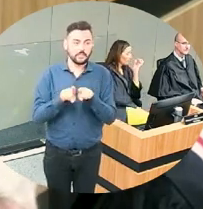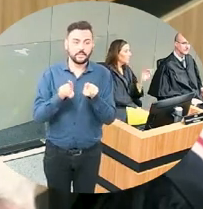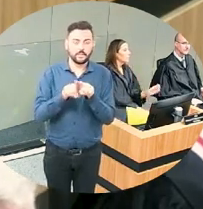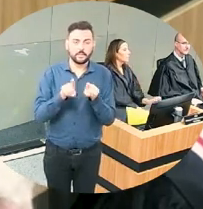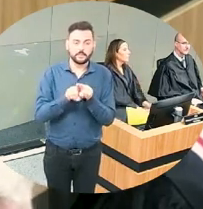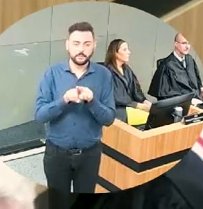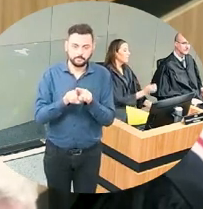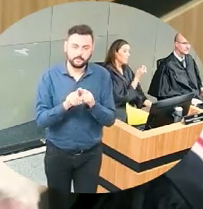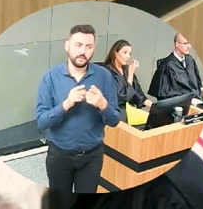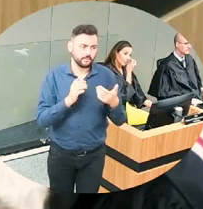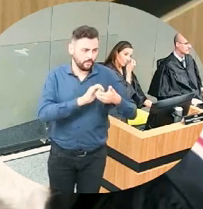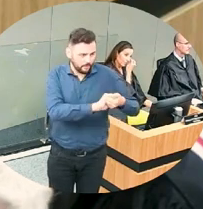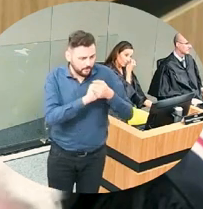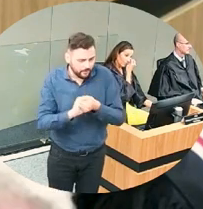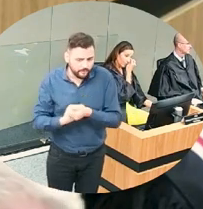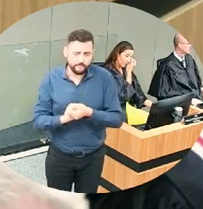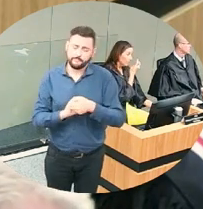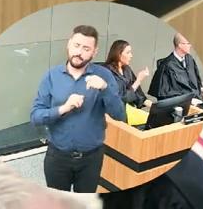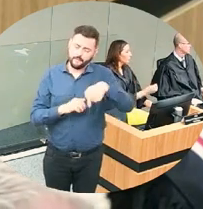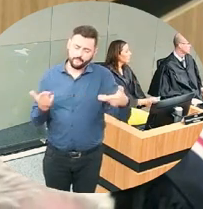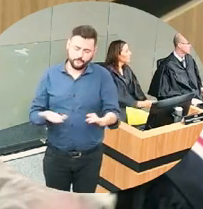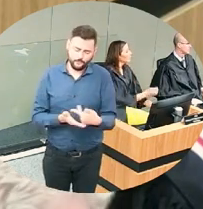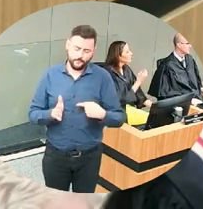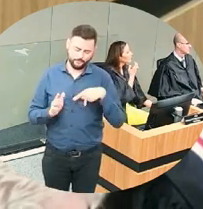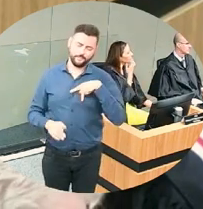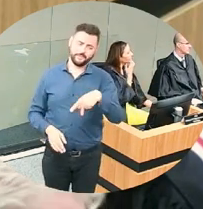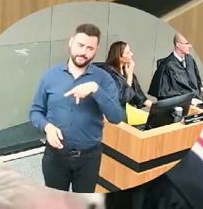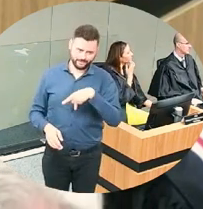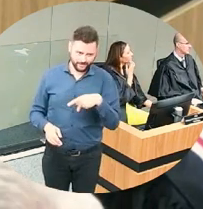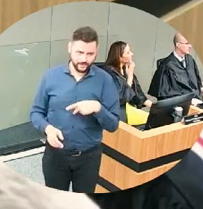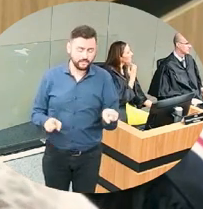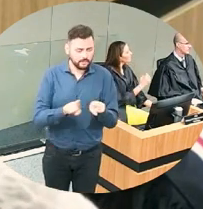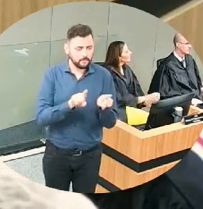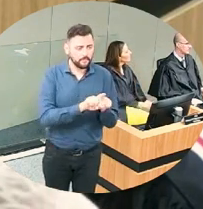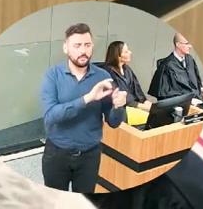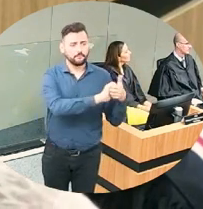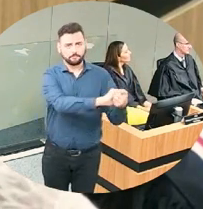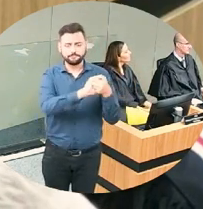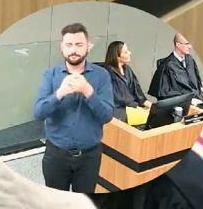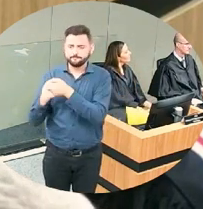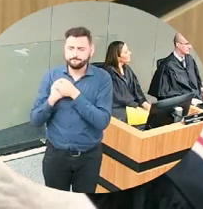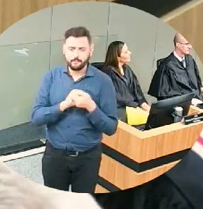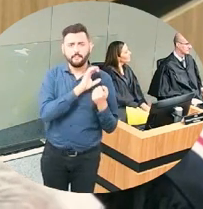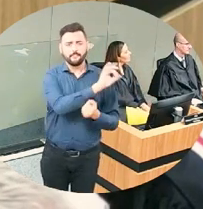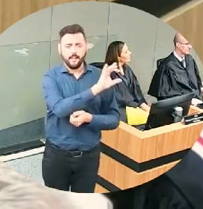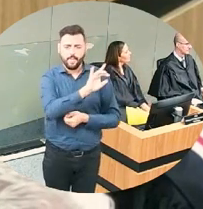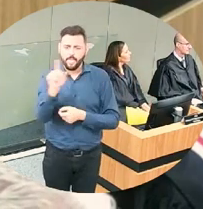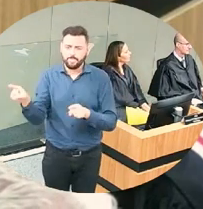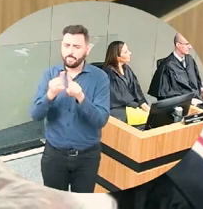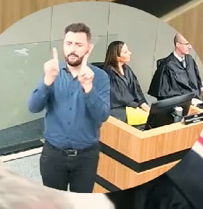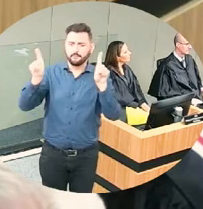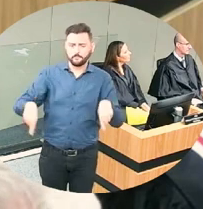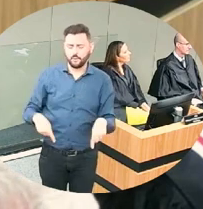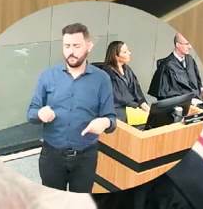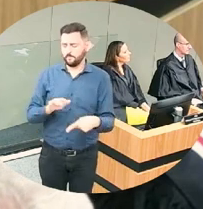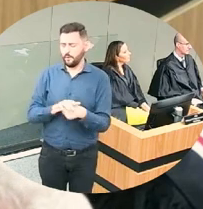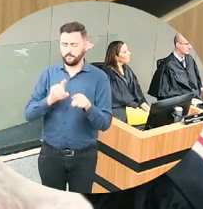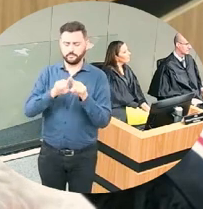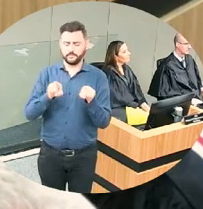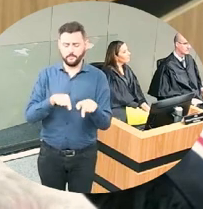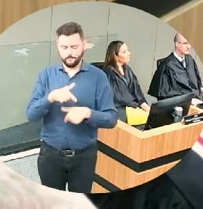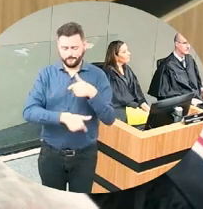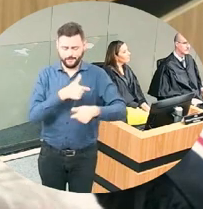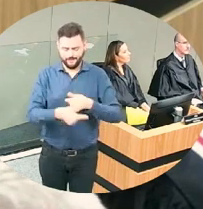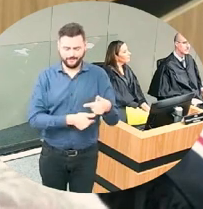Presidente empossado a Marildo Carlos de Lima em seu nome gostaria de cumprimentar a todos os servidores da 12ª